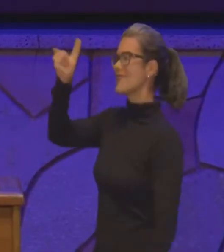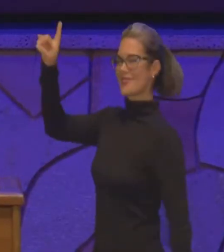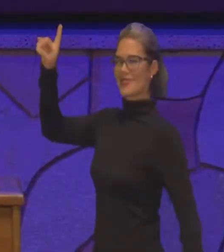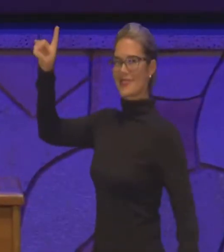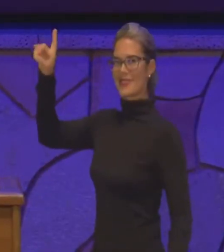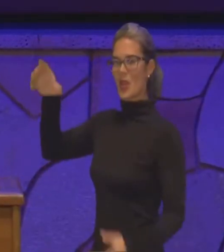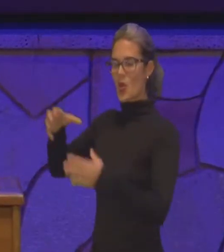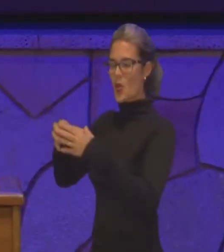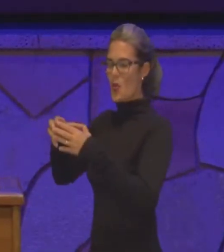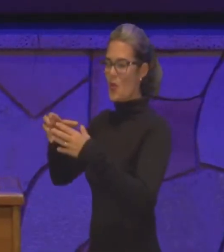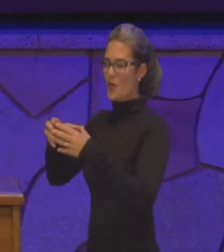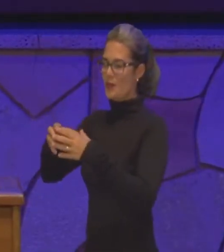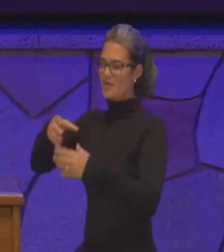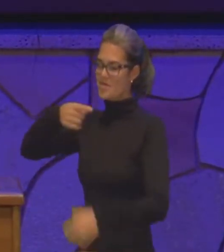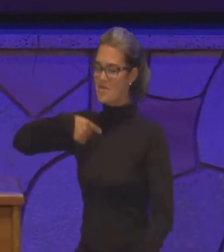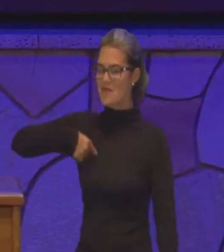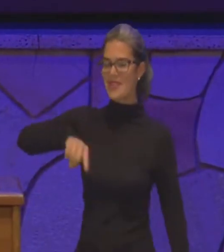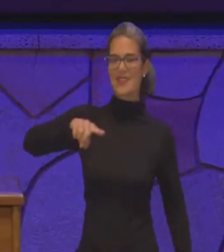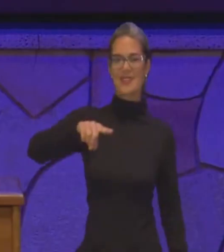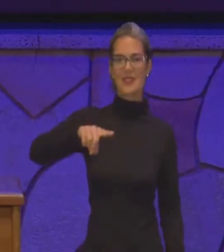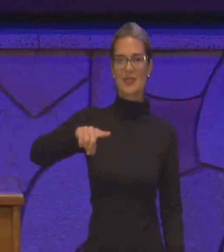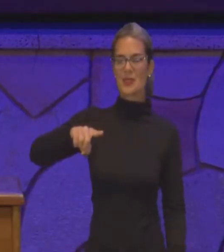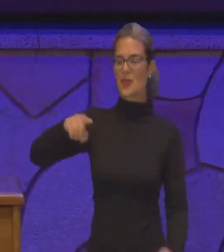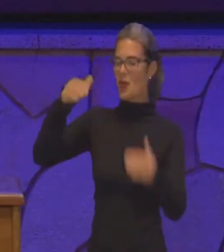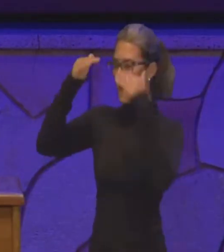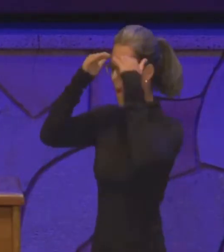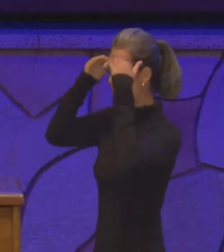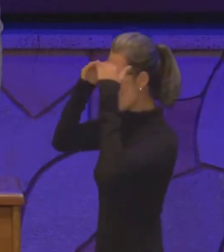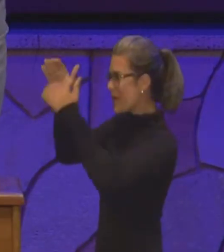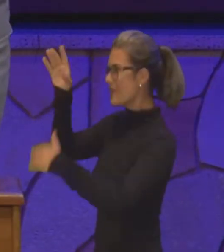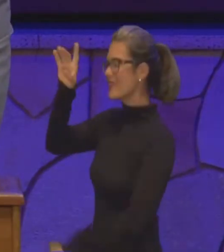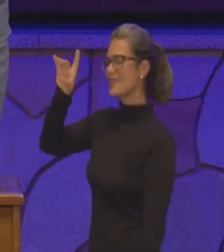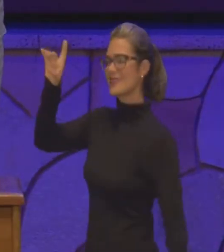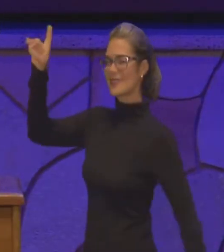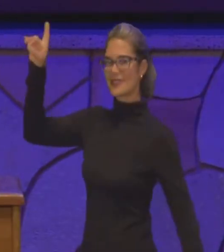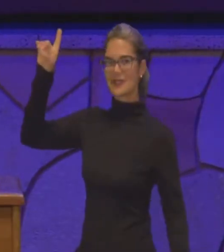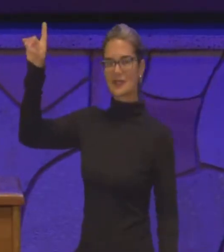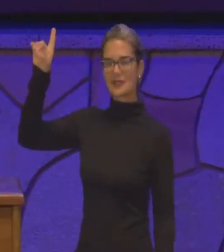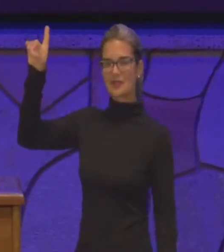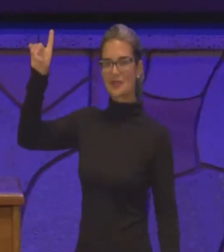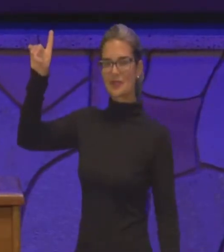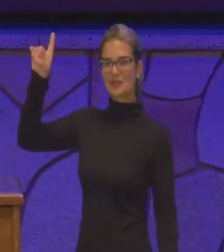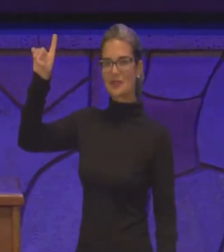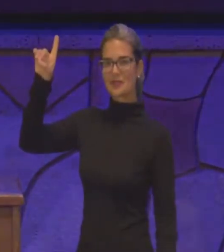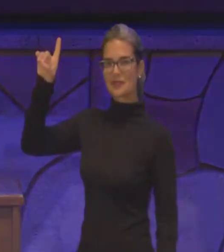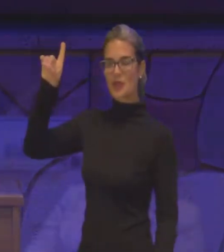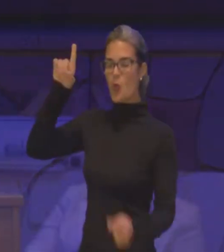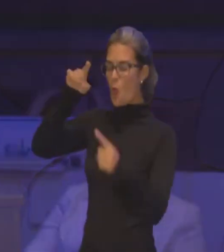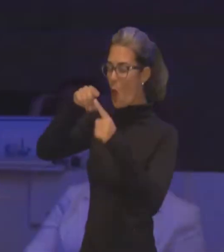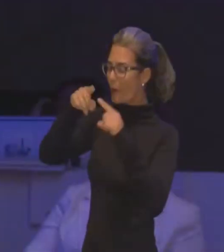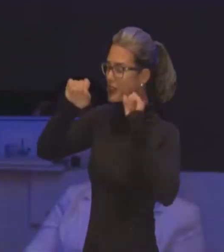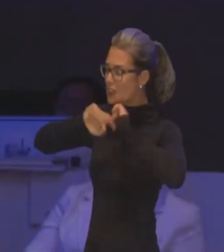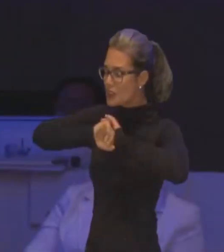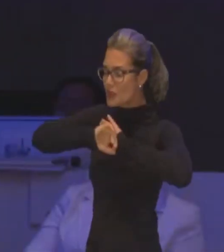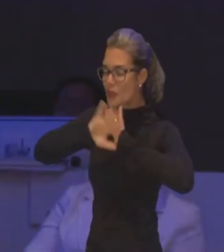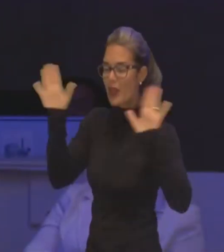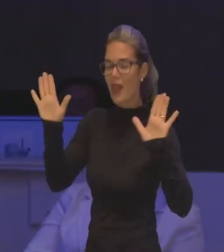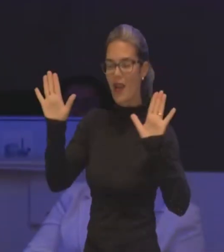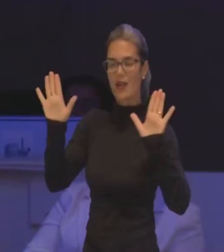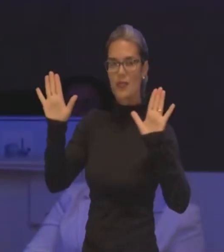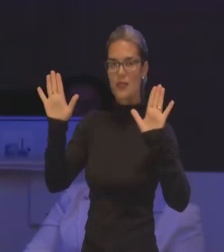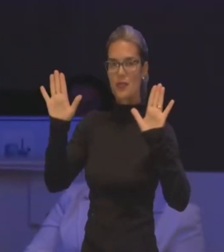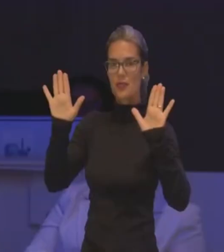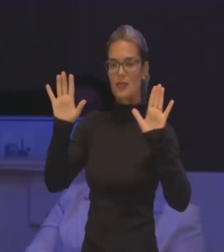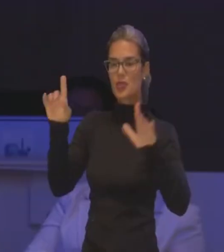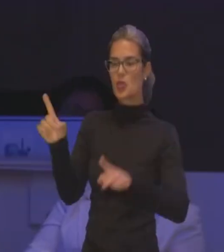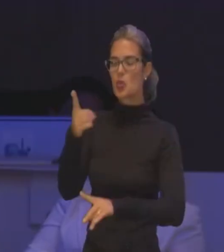obedecendo a um mandamento, com um propósito claro e único